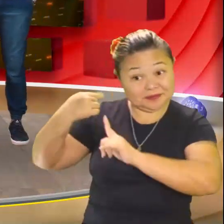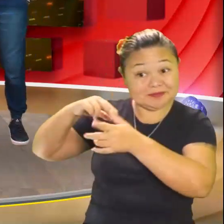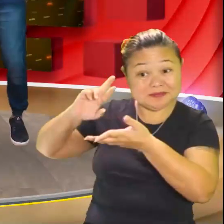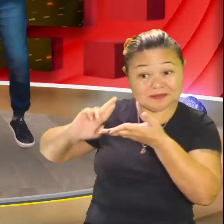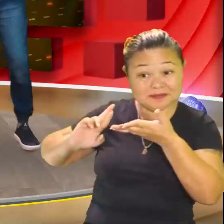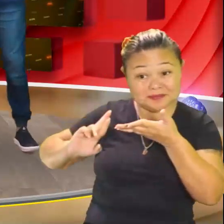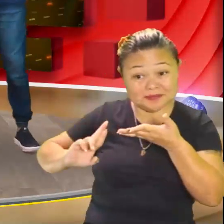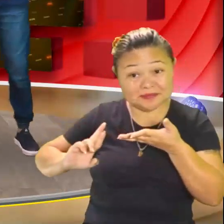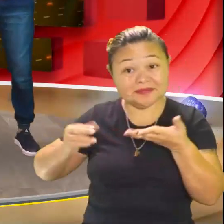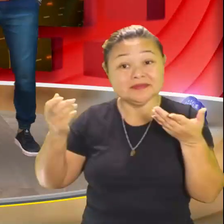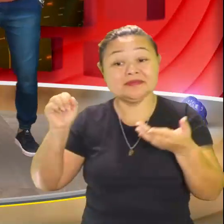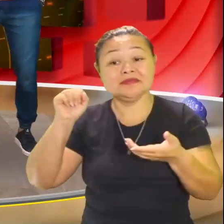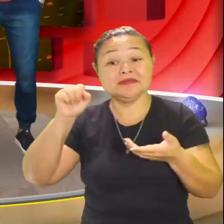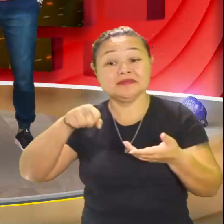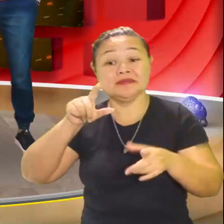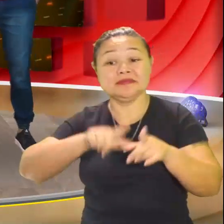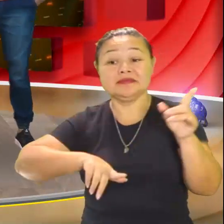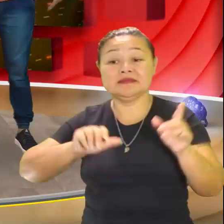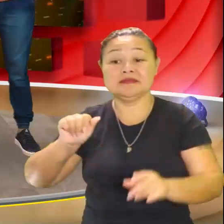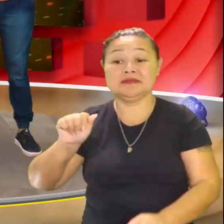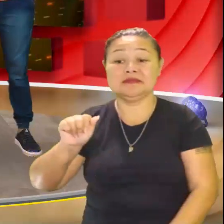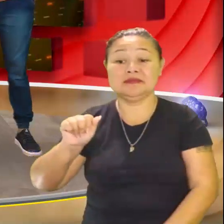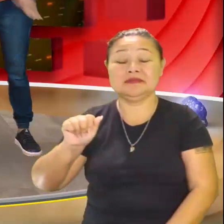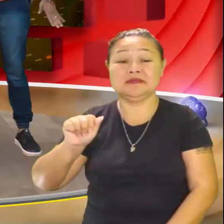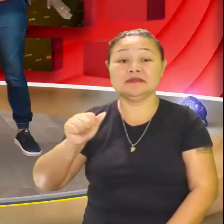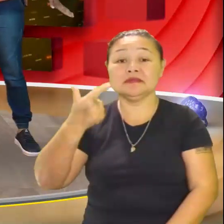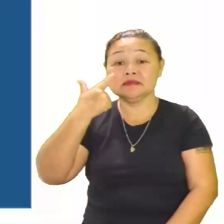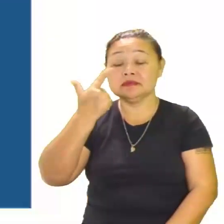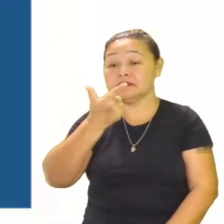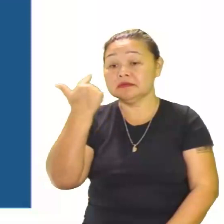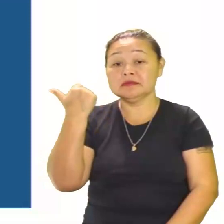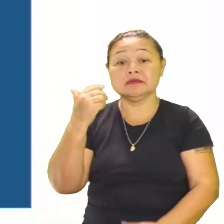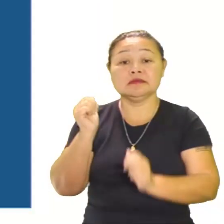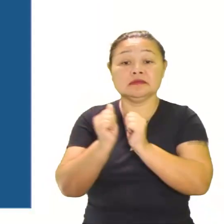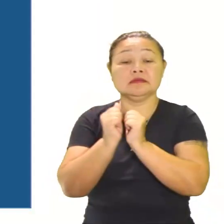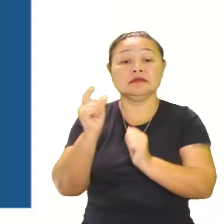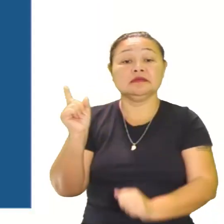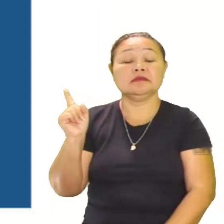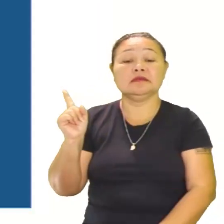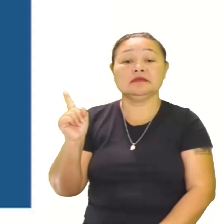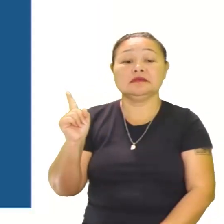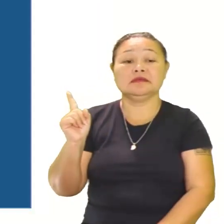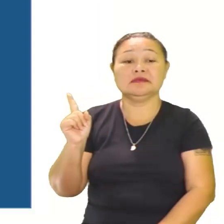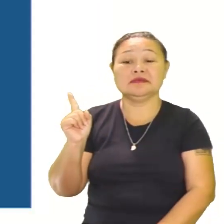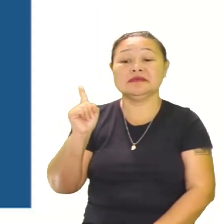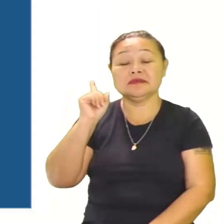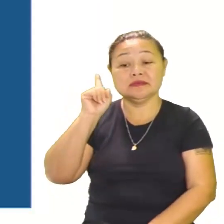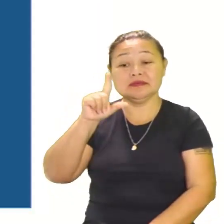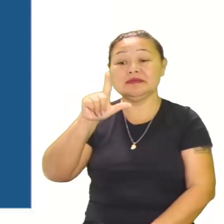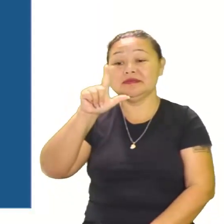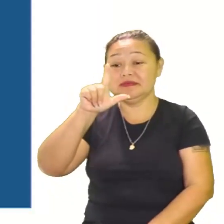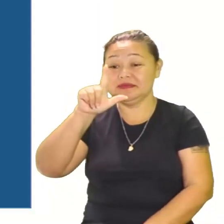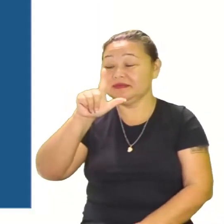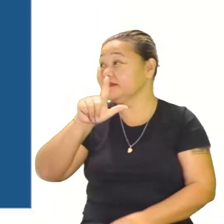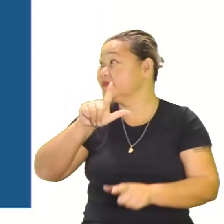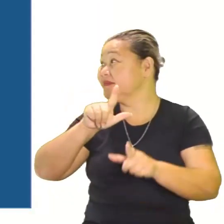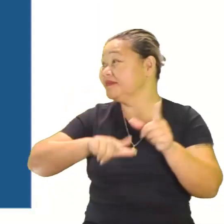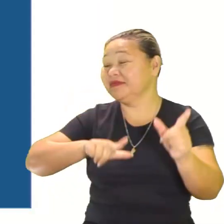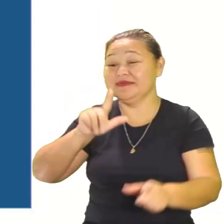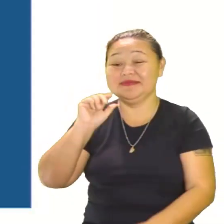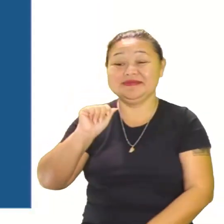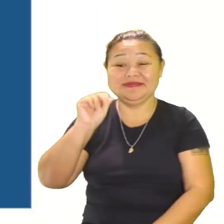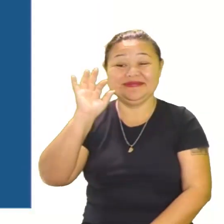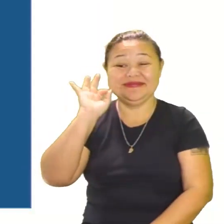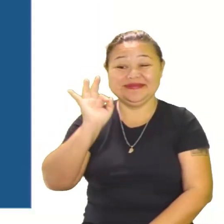outras perguntas, e sim a letra A. Vamos resolver? Vamos lá junto? Olha lá, então. Letra certa é a letra A. Eu